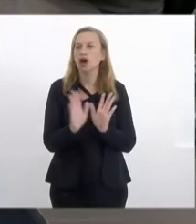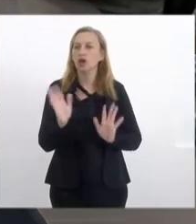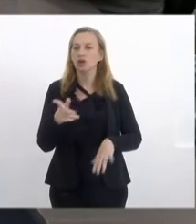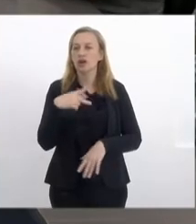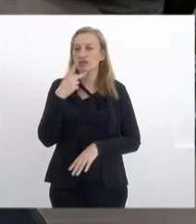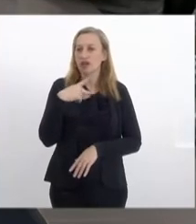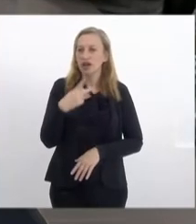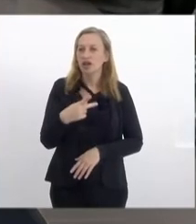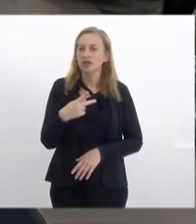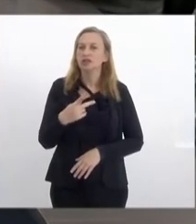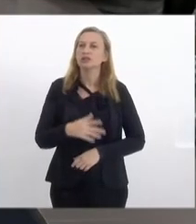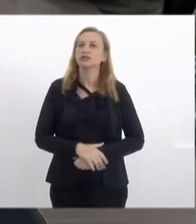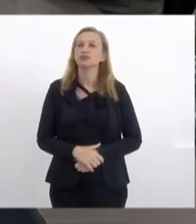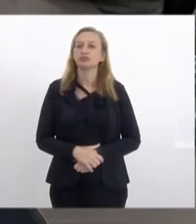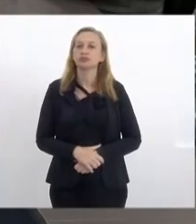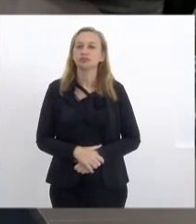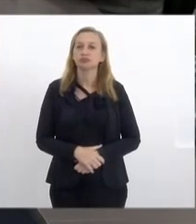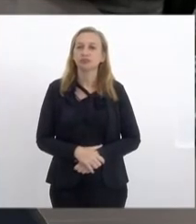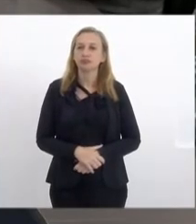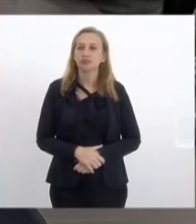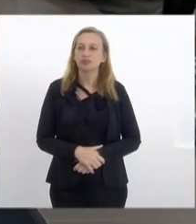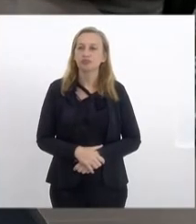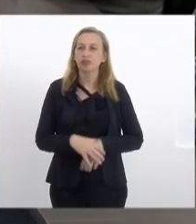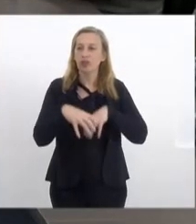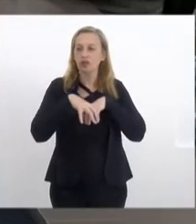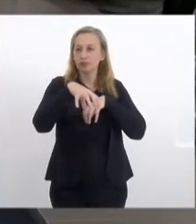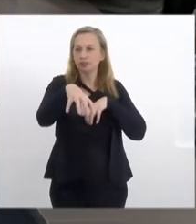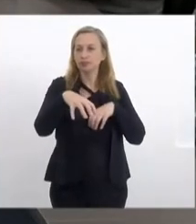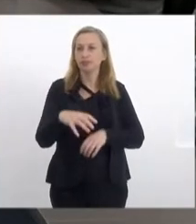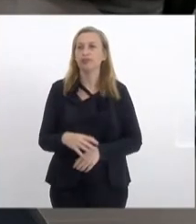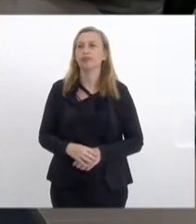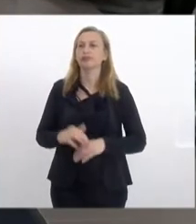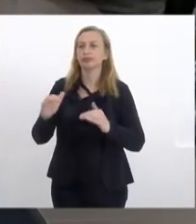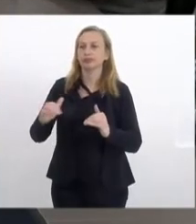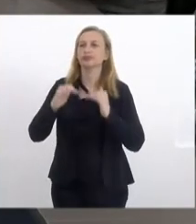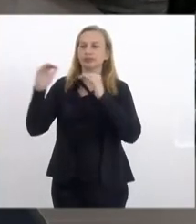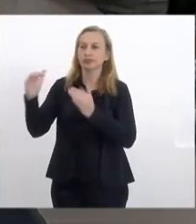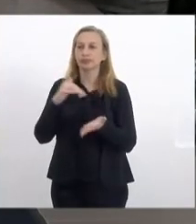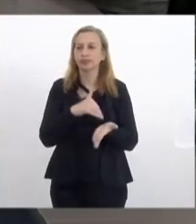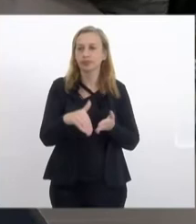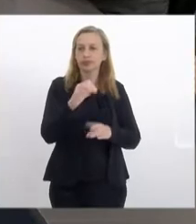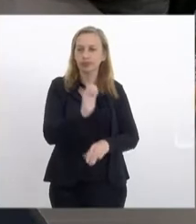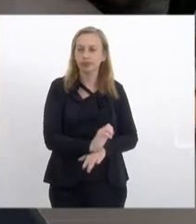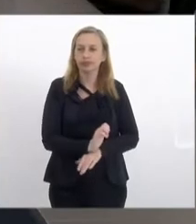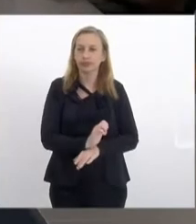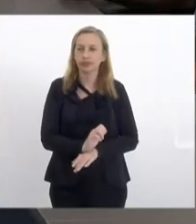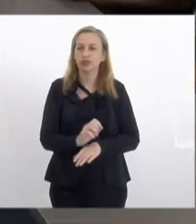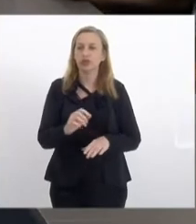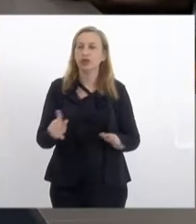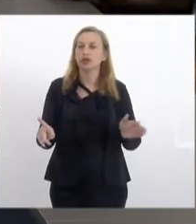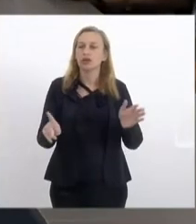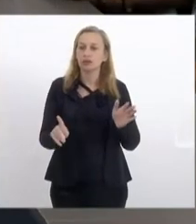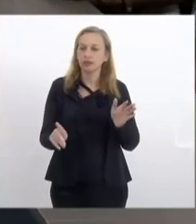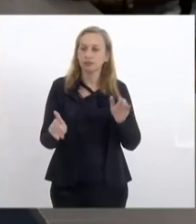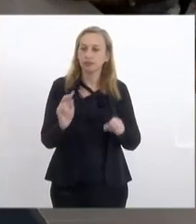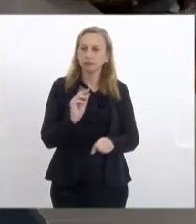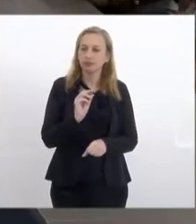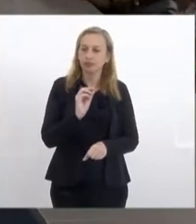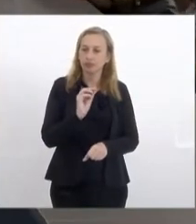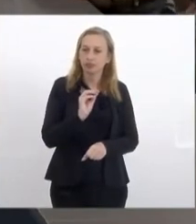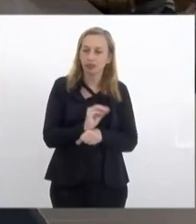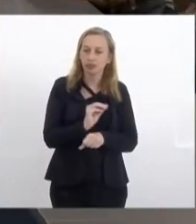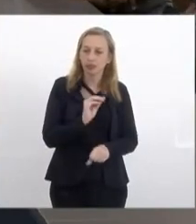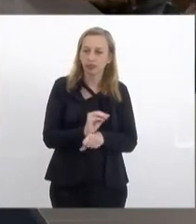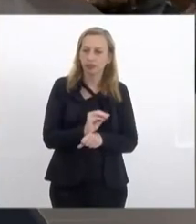palavra, de uma forma híbrida, ao nosso subsecretário de Estado de Prevenção à Dependência Química, senhor